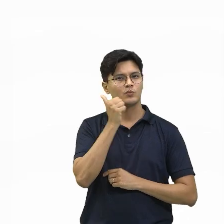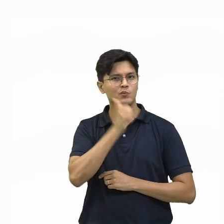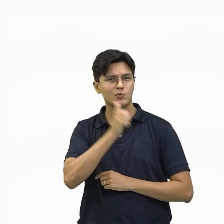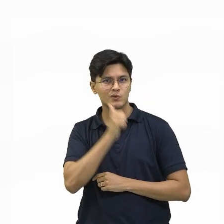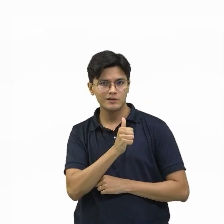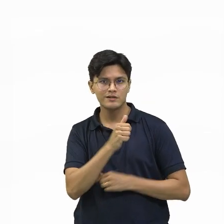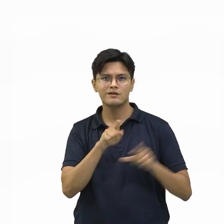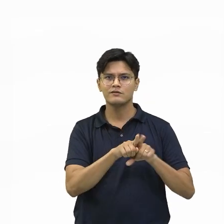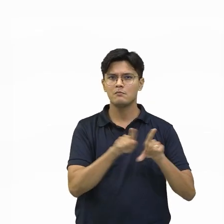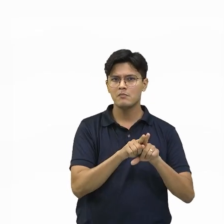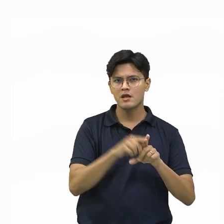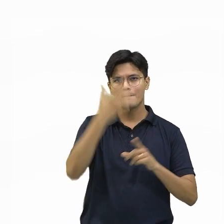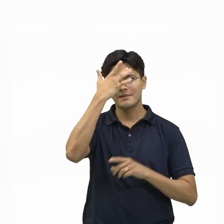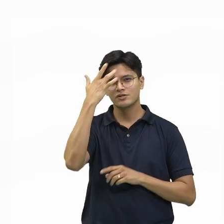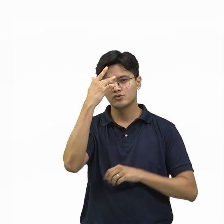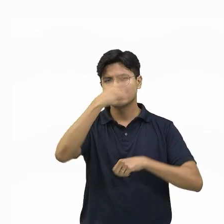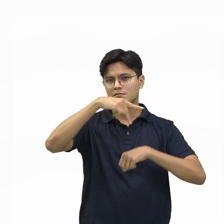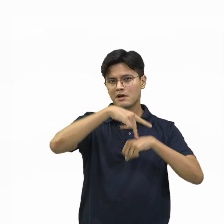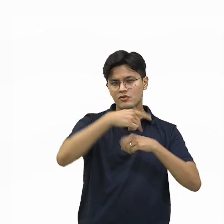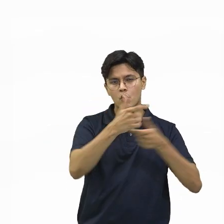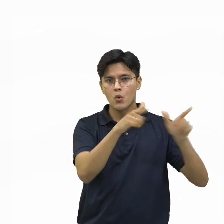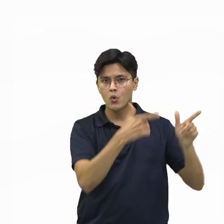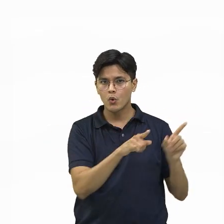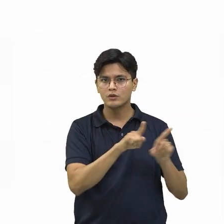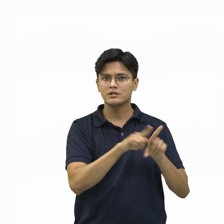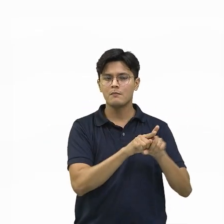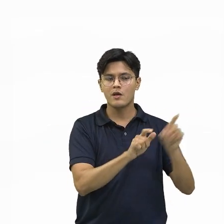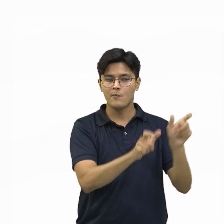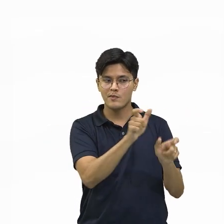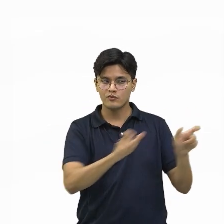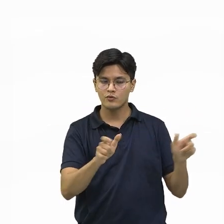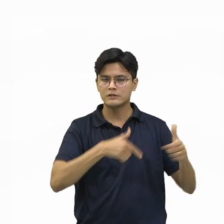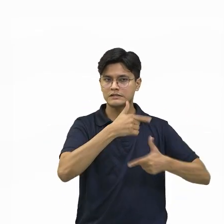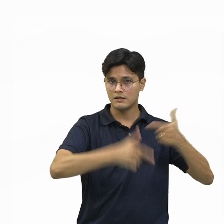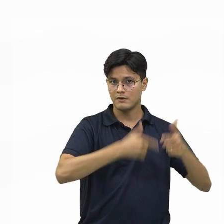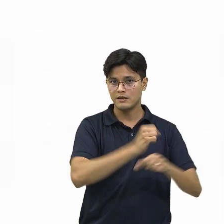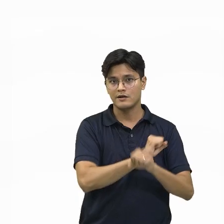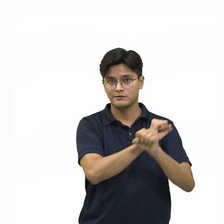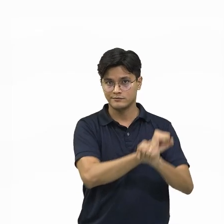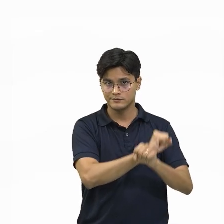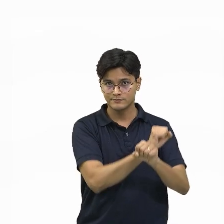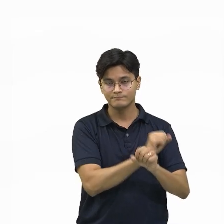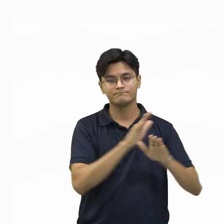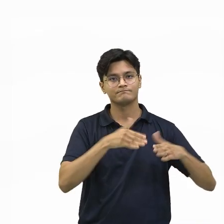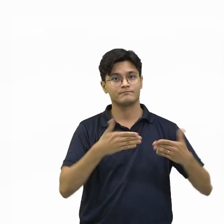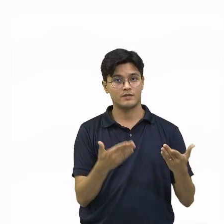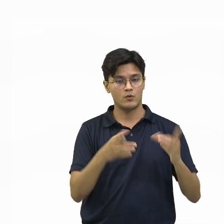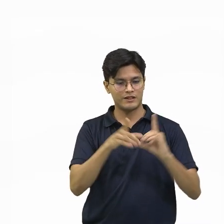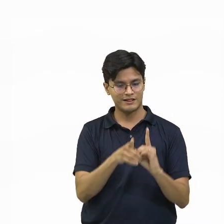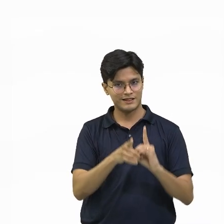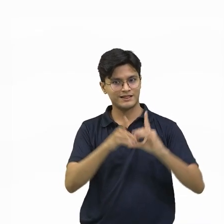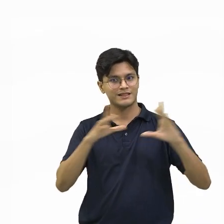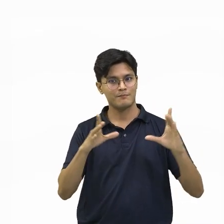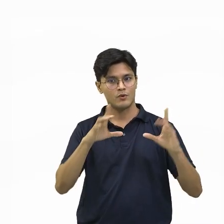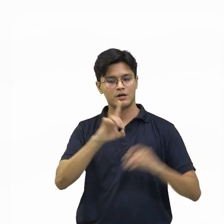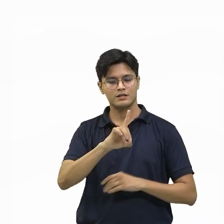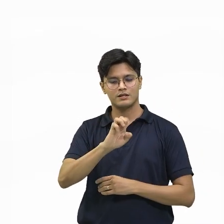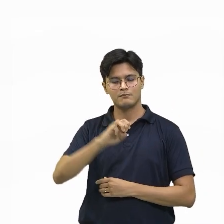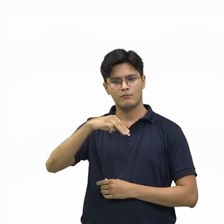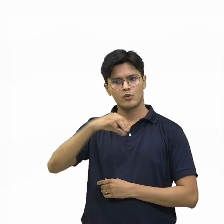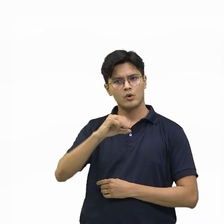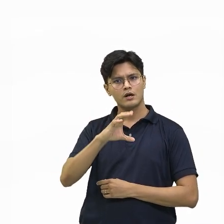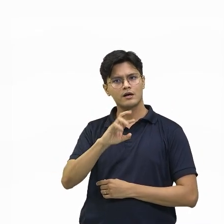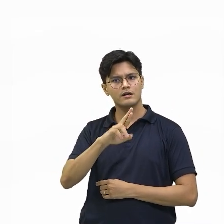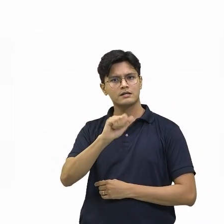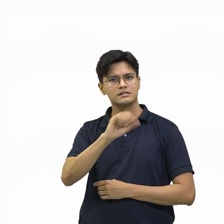os estrangeiros, os escravizados. Então, a democracia, esse termo que para nós, né, nos